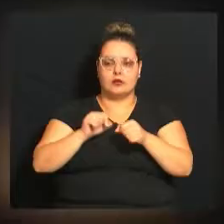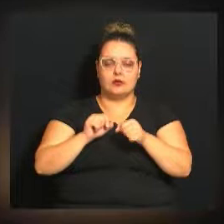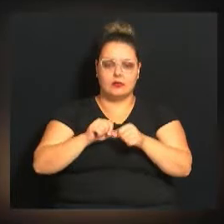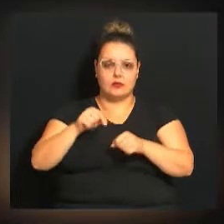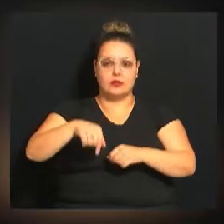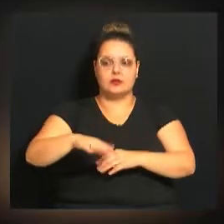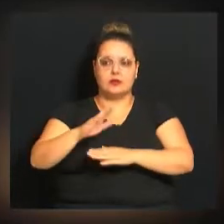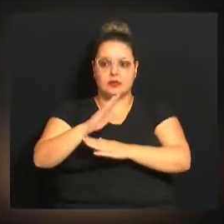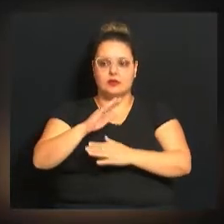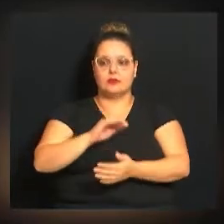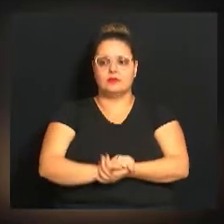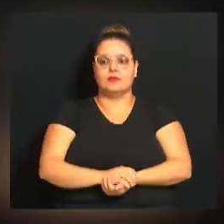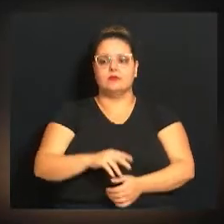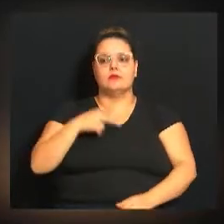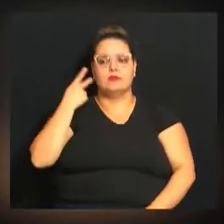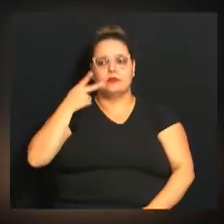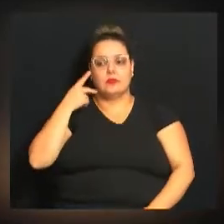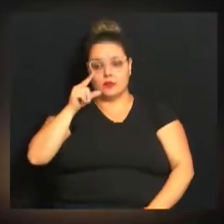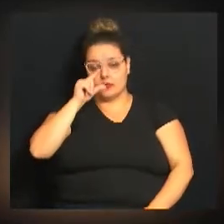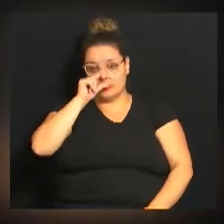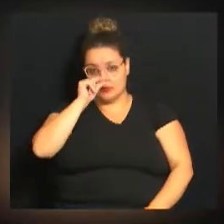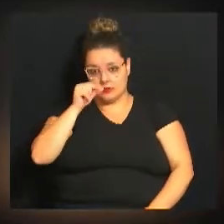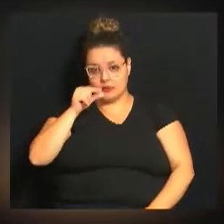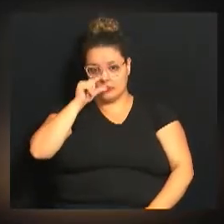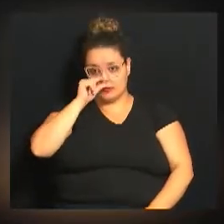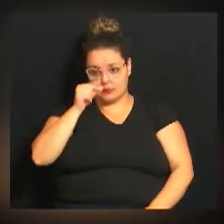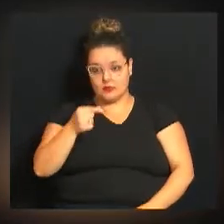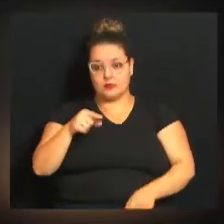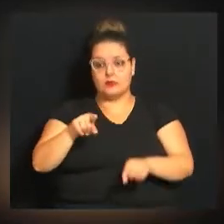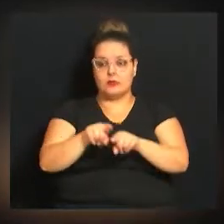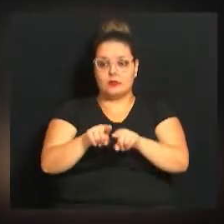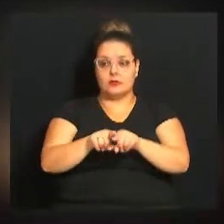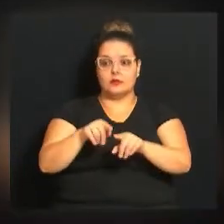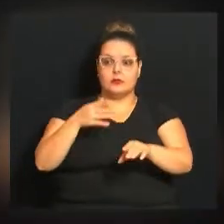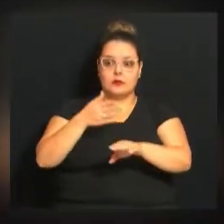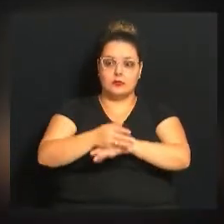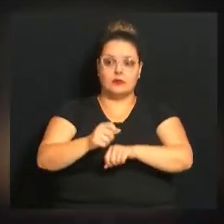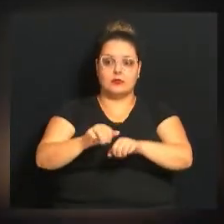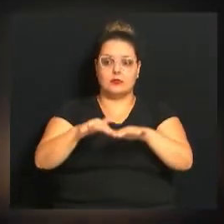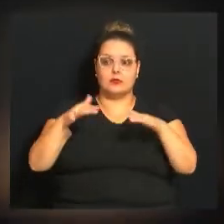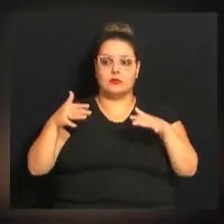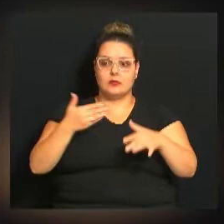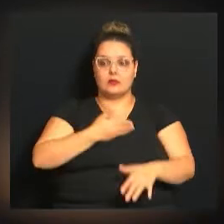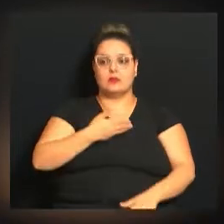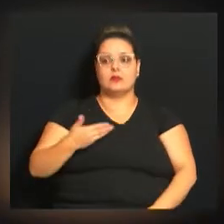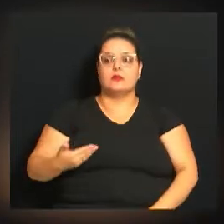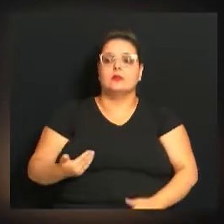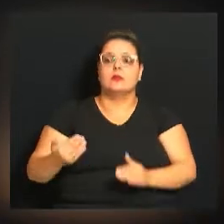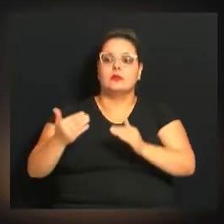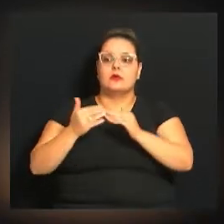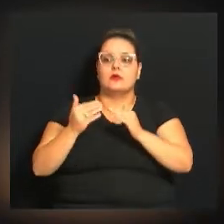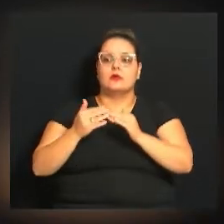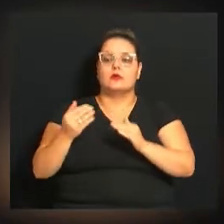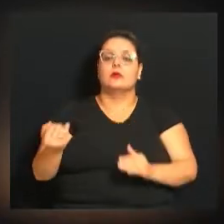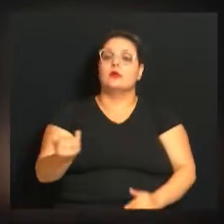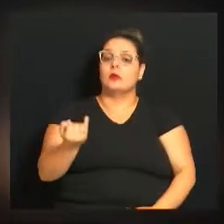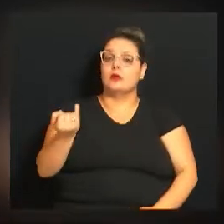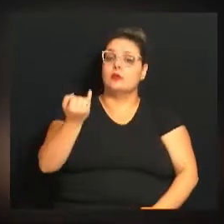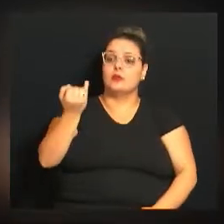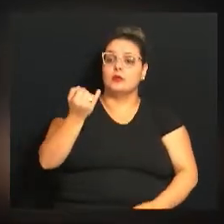casa. O vereador Arnaldo Salvetti também participou da audiência pública. Eu estou de acordo com ele, é importante esse